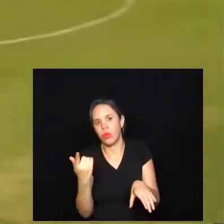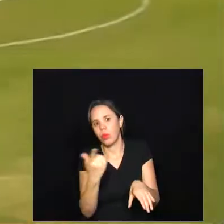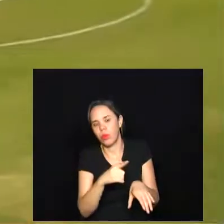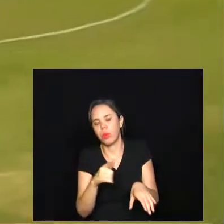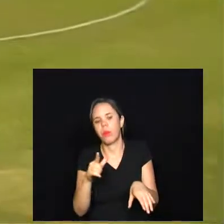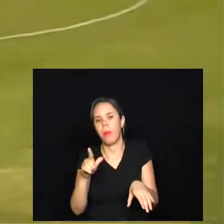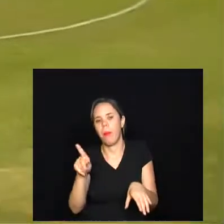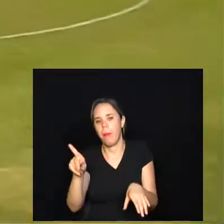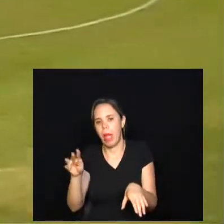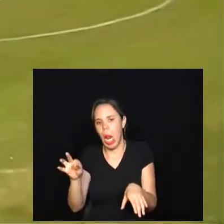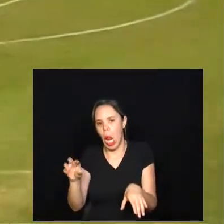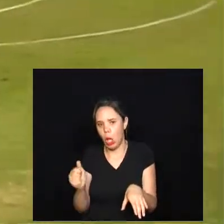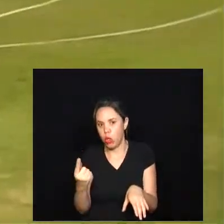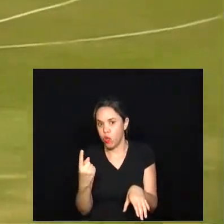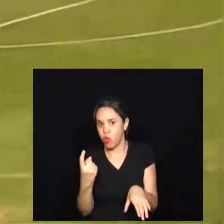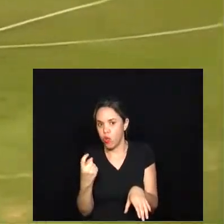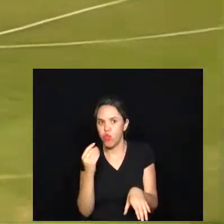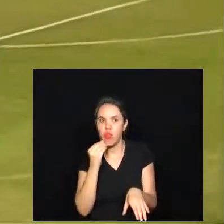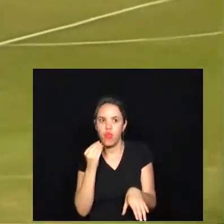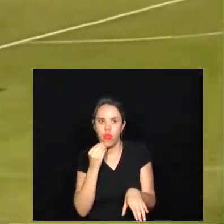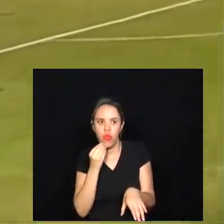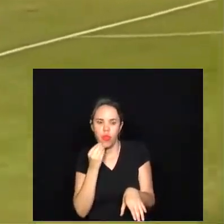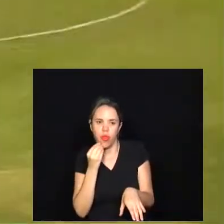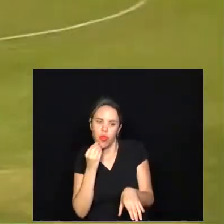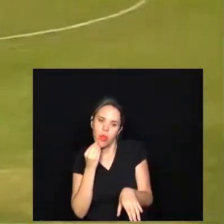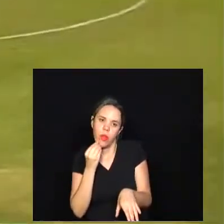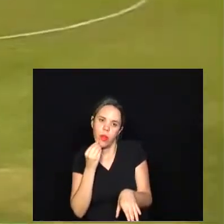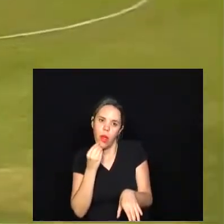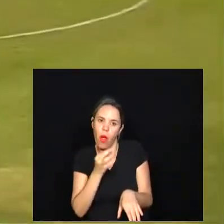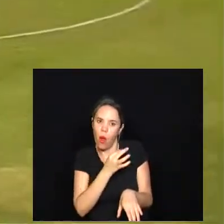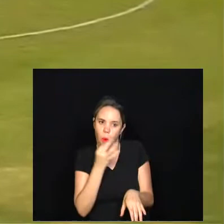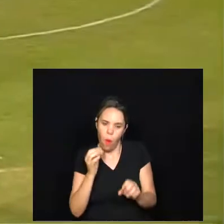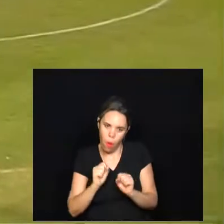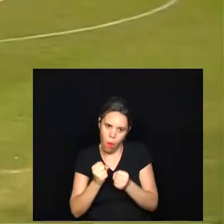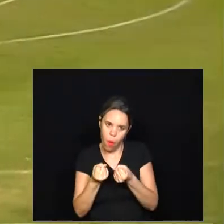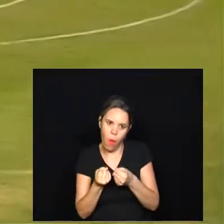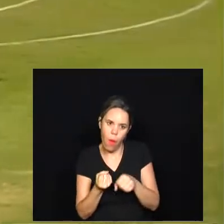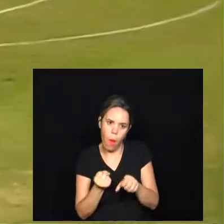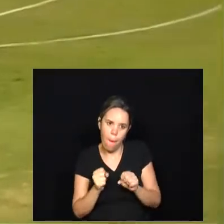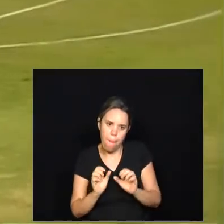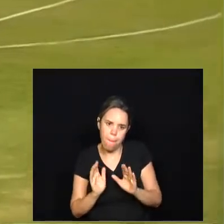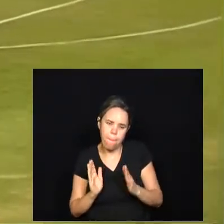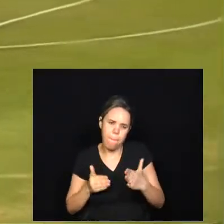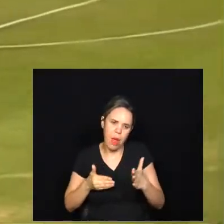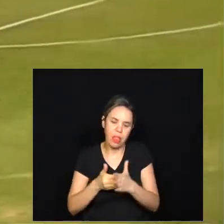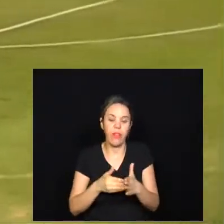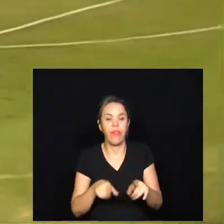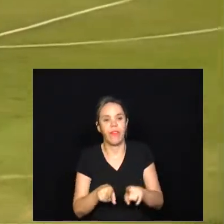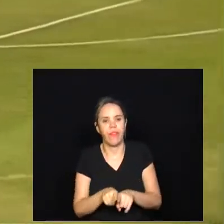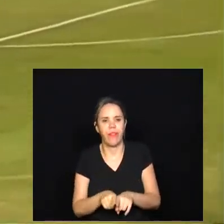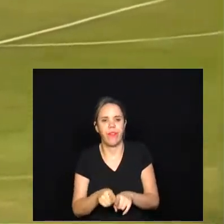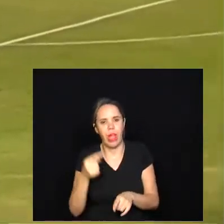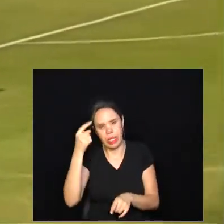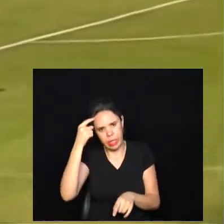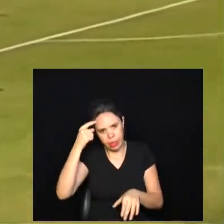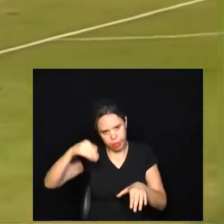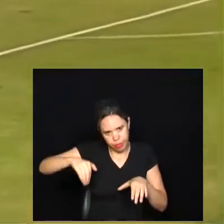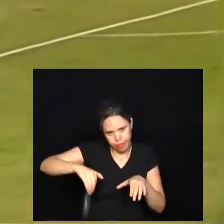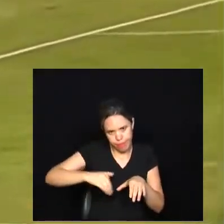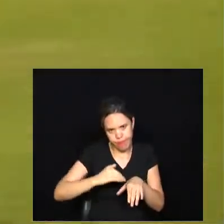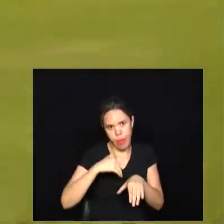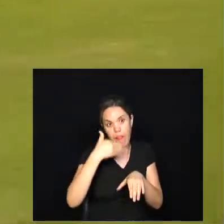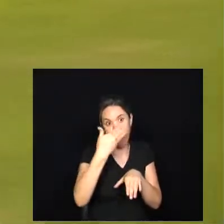a única oportunidade, mas Ivan fez bela defesa e no rebote, Erisson de cabeça mandou para